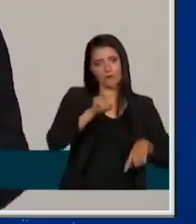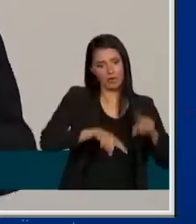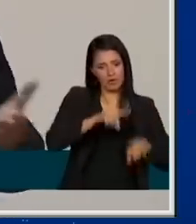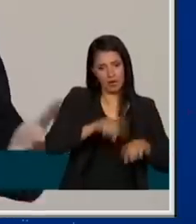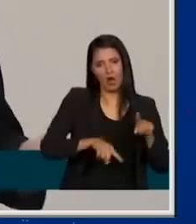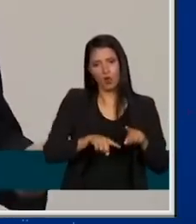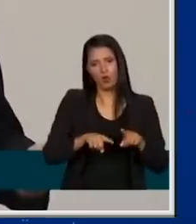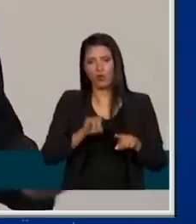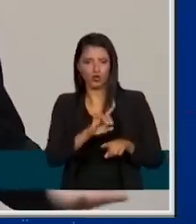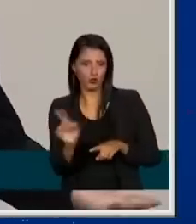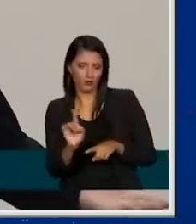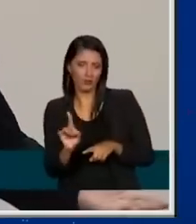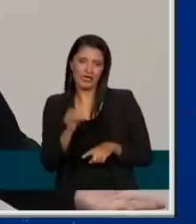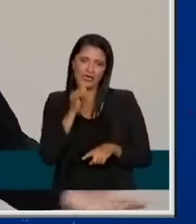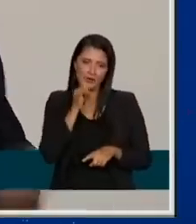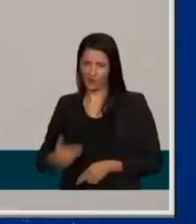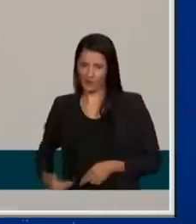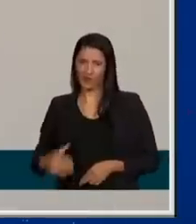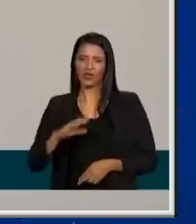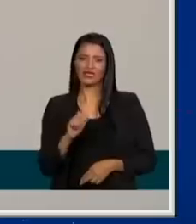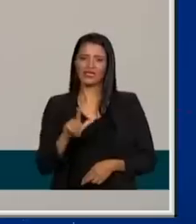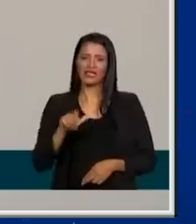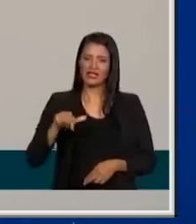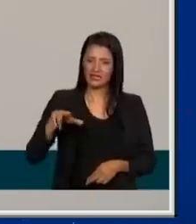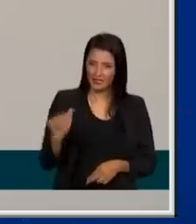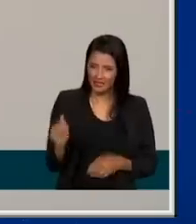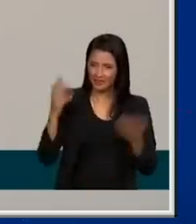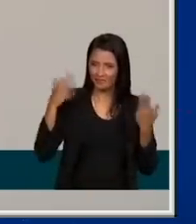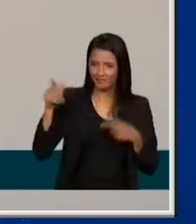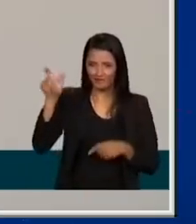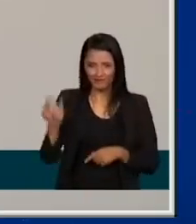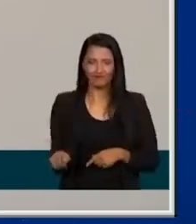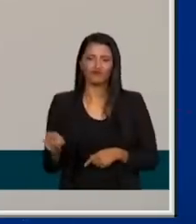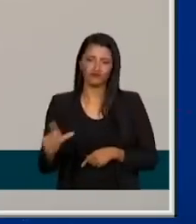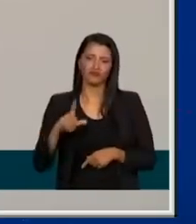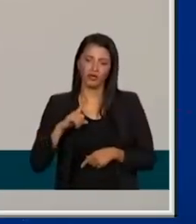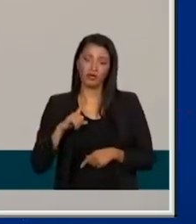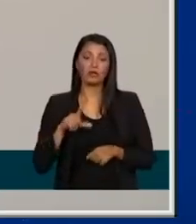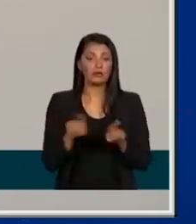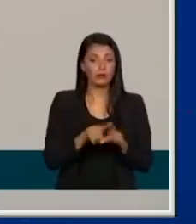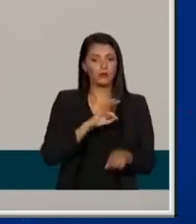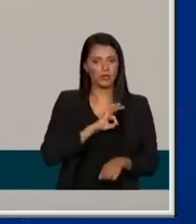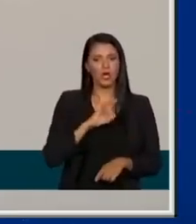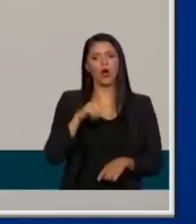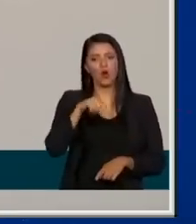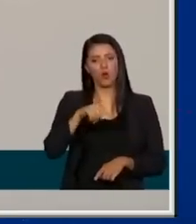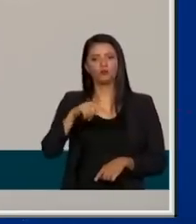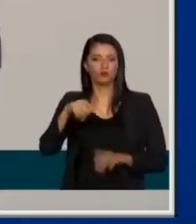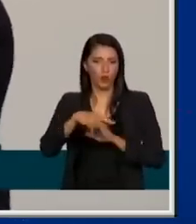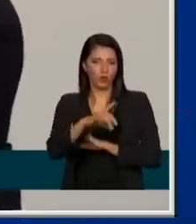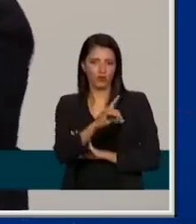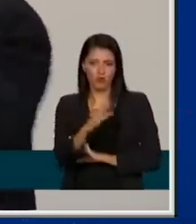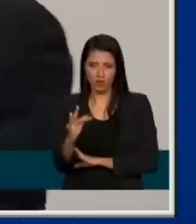coisa pública não há não há nada mais distante disso ao contrário a gente só tem a experiência de que